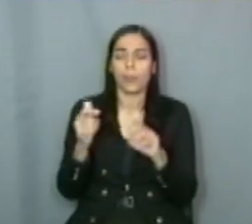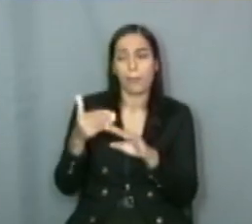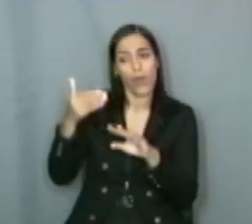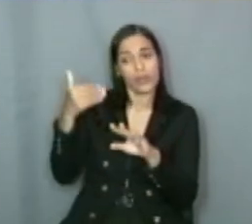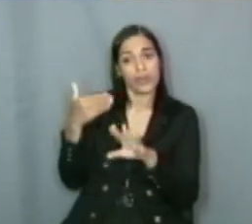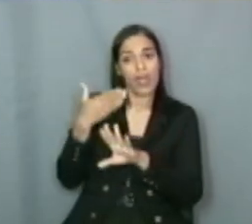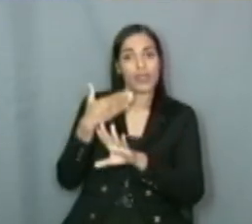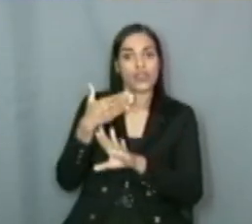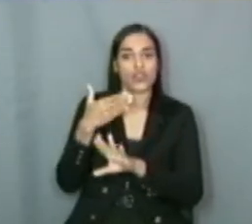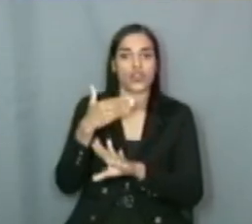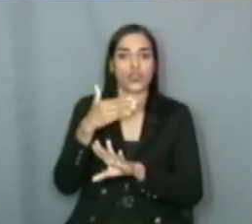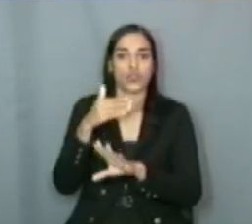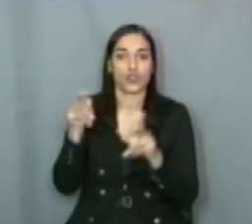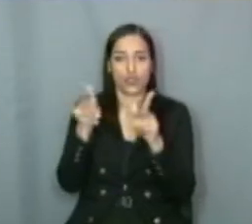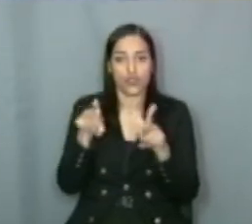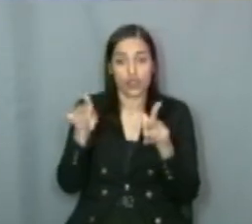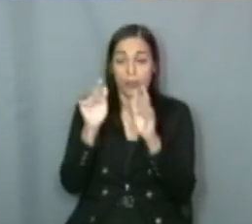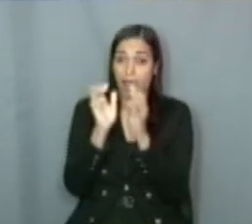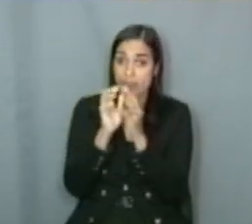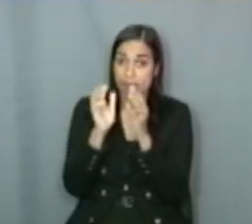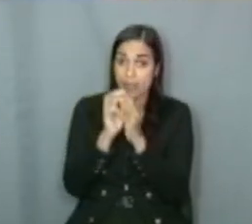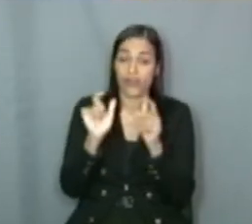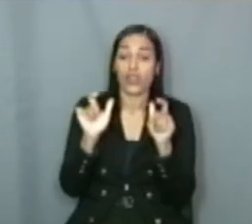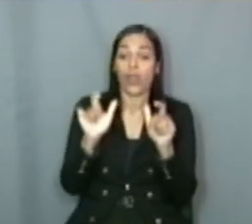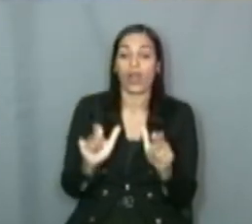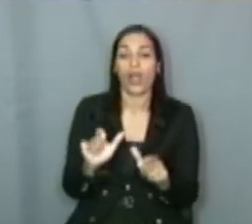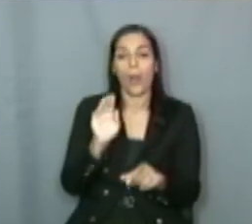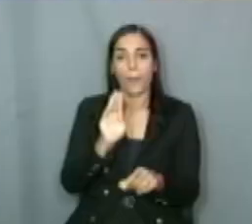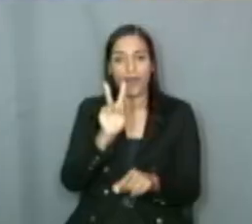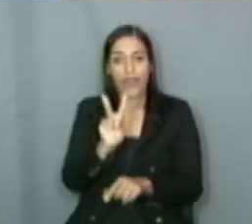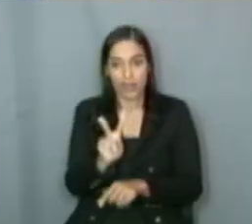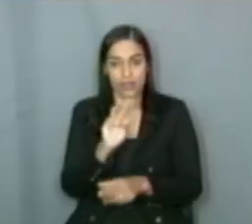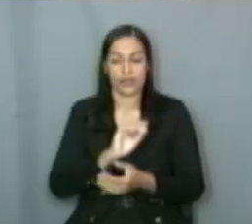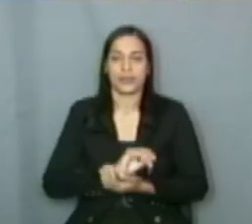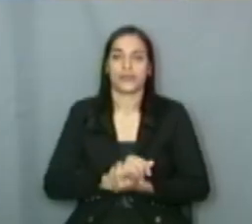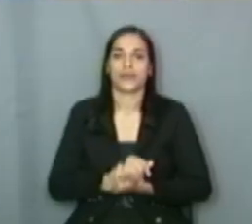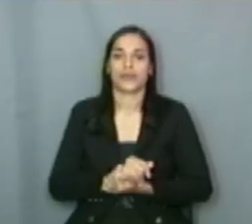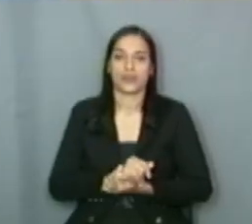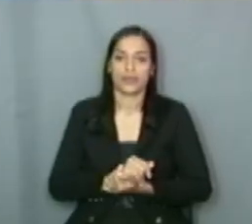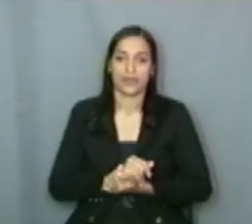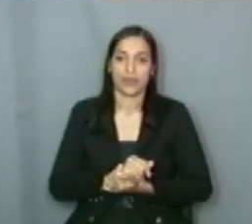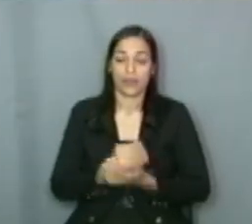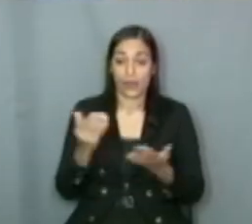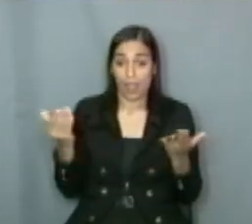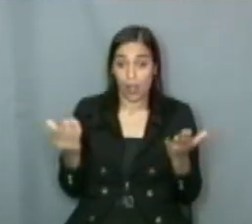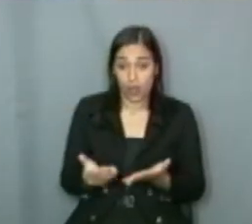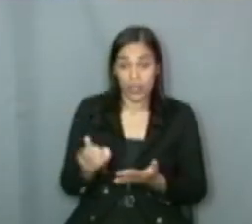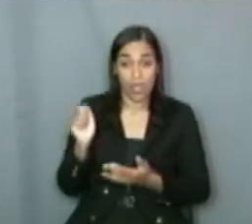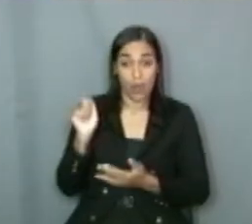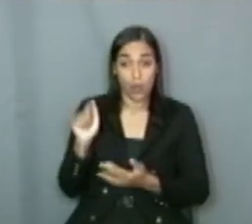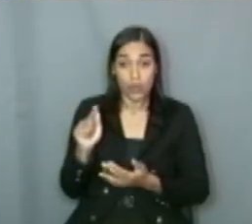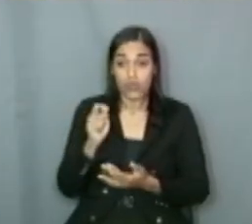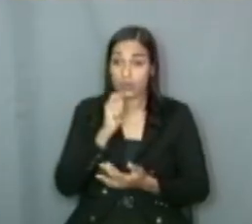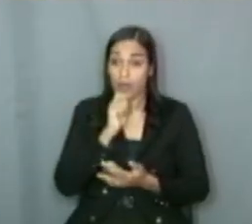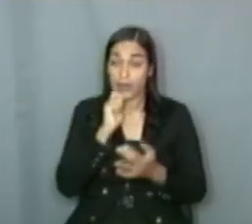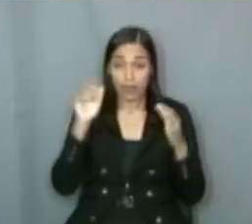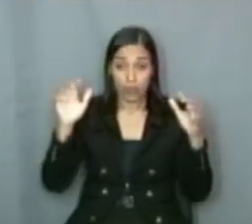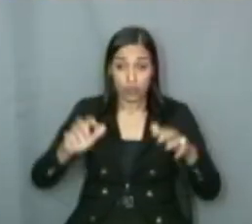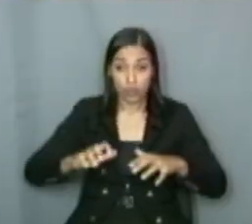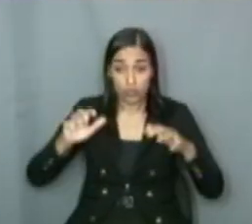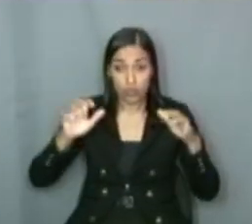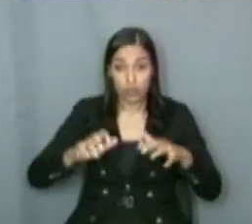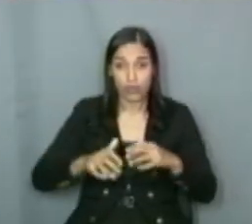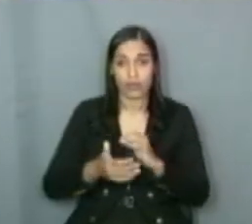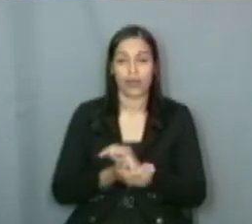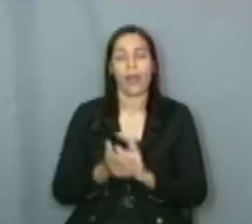Shopping Recife, em Boa Viagem. Veja bem, estamos em agosto, ainda tem chuva acontecendo.